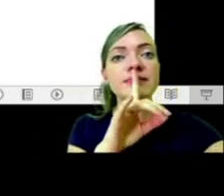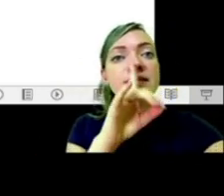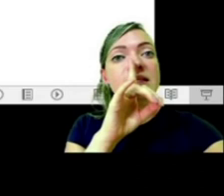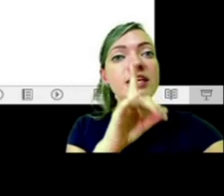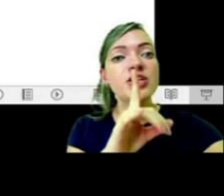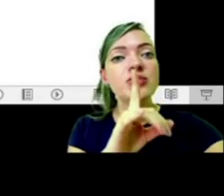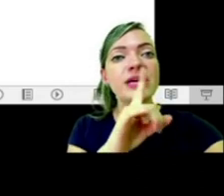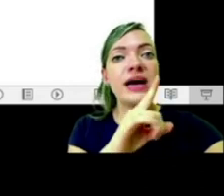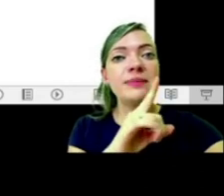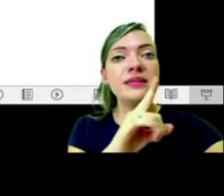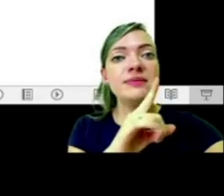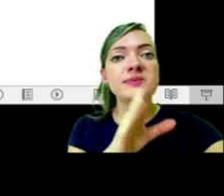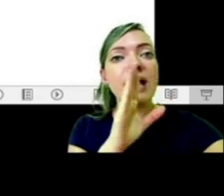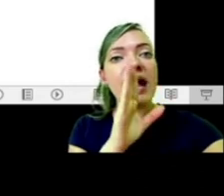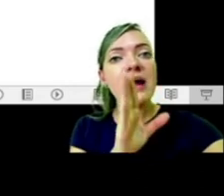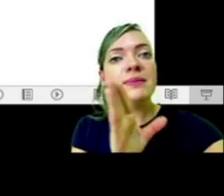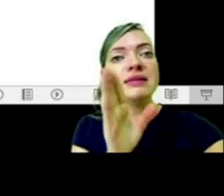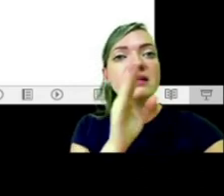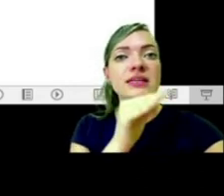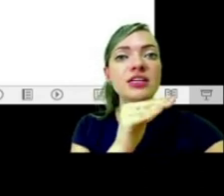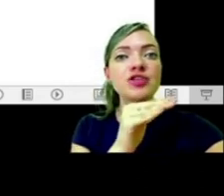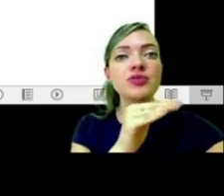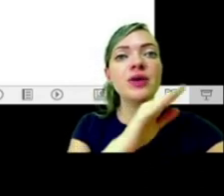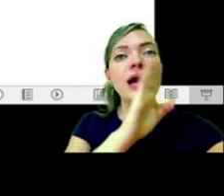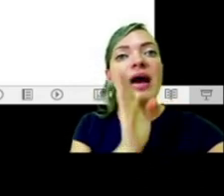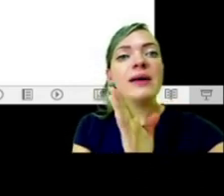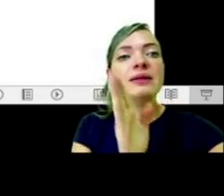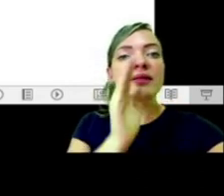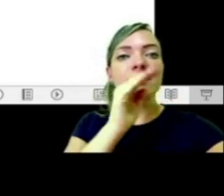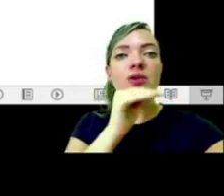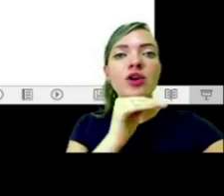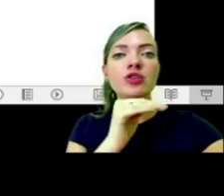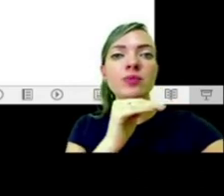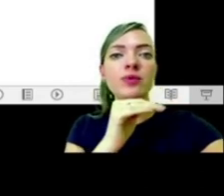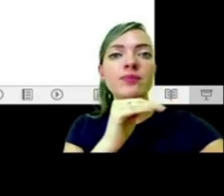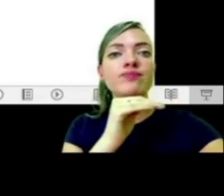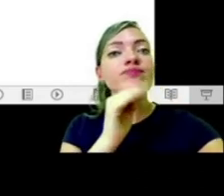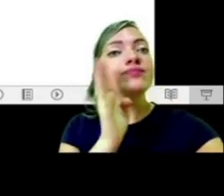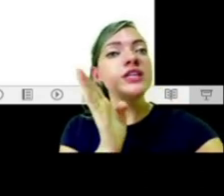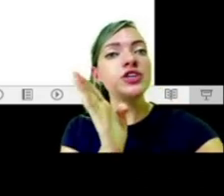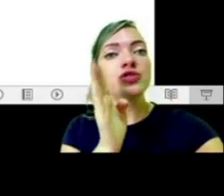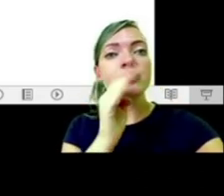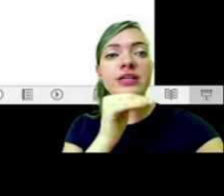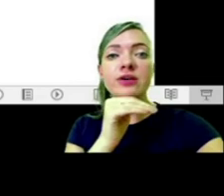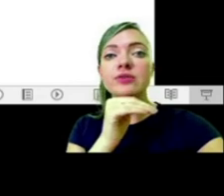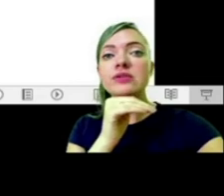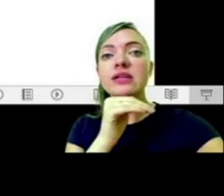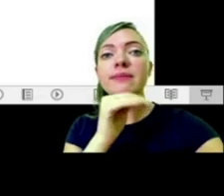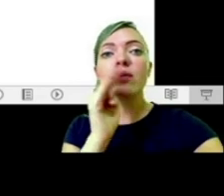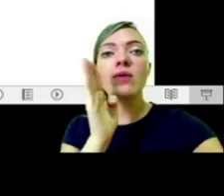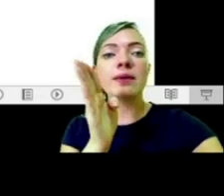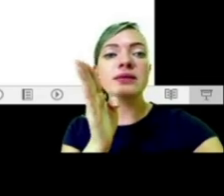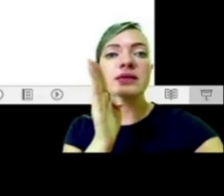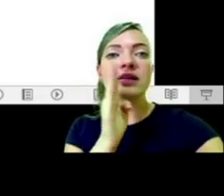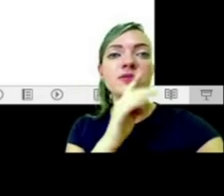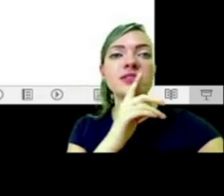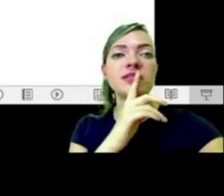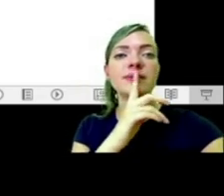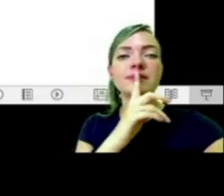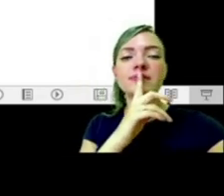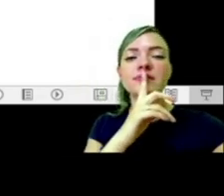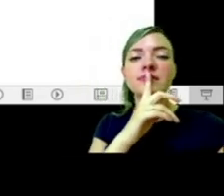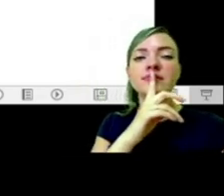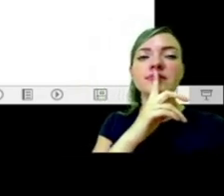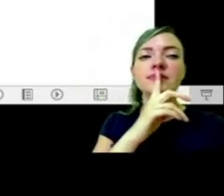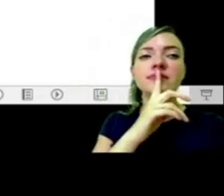marca? Nicho e hábita, hábita e nicho, hábita e biótopo, nicho e ecossistema, ou hábita e